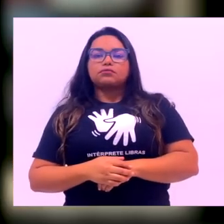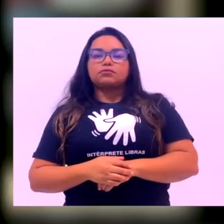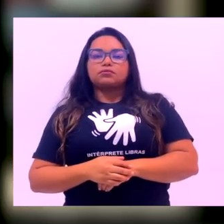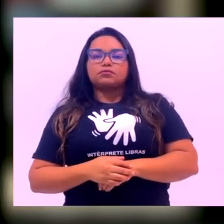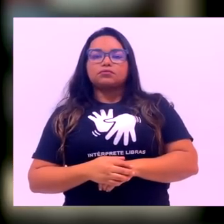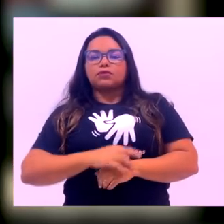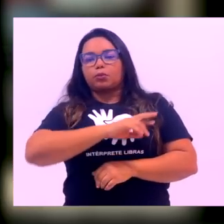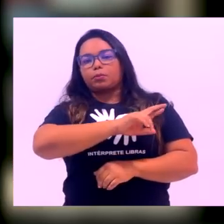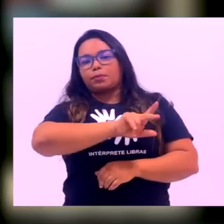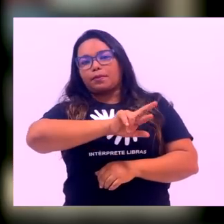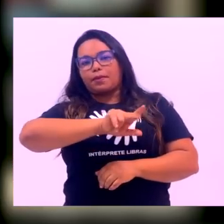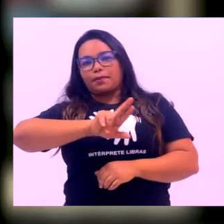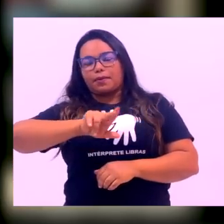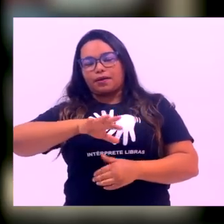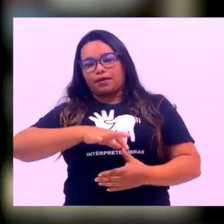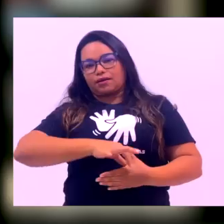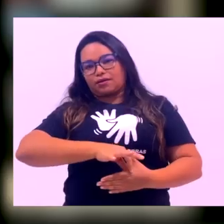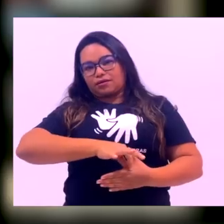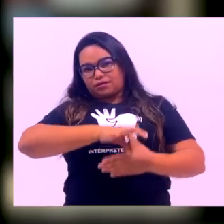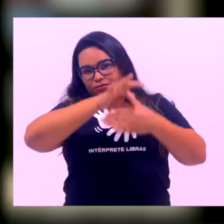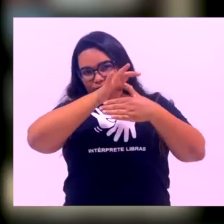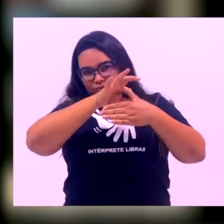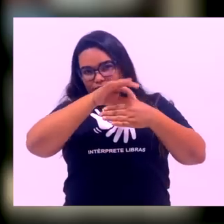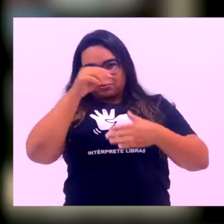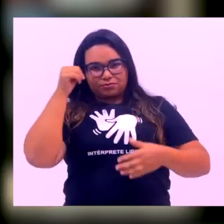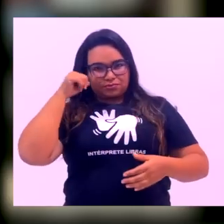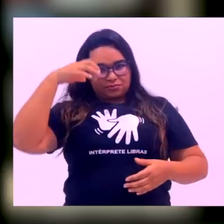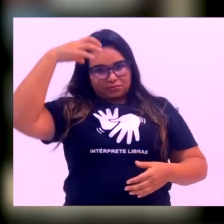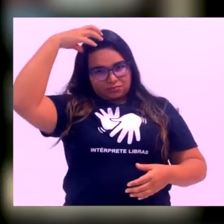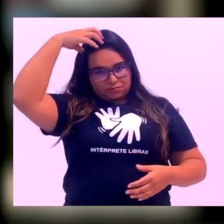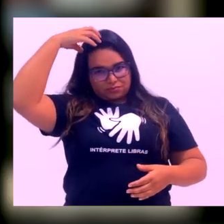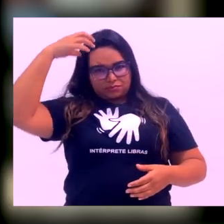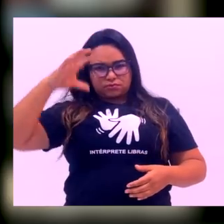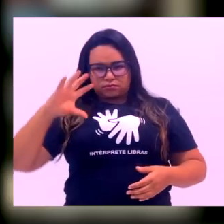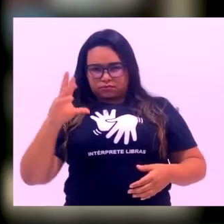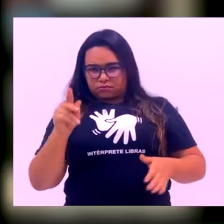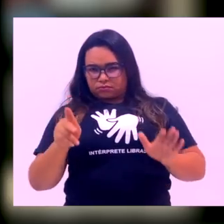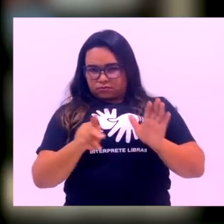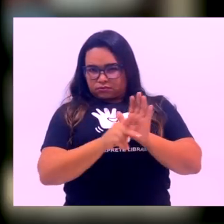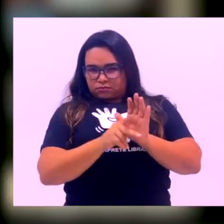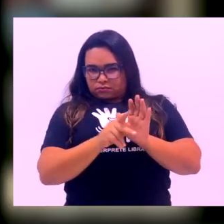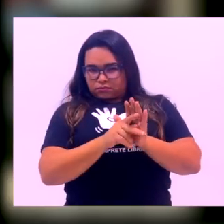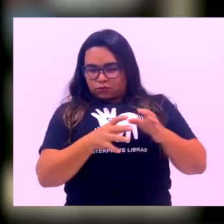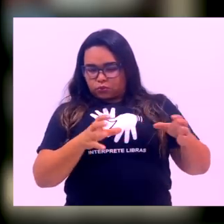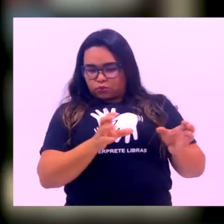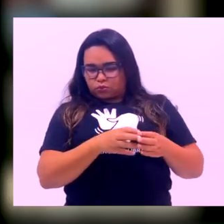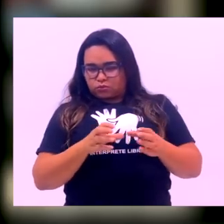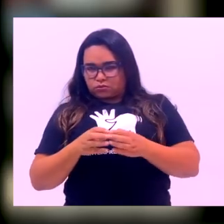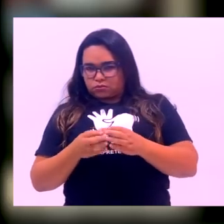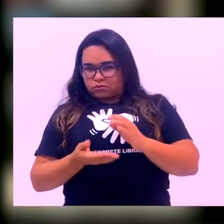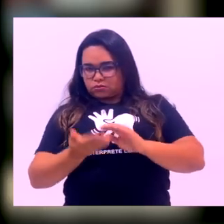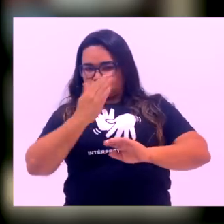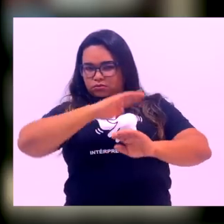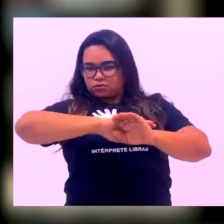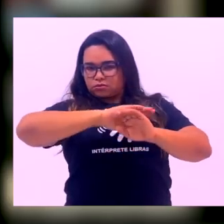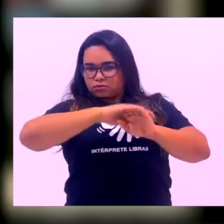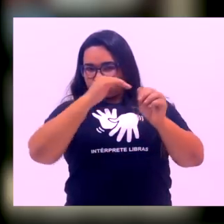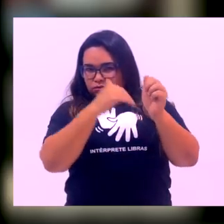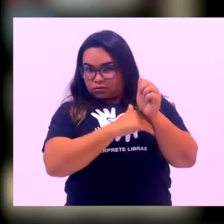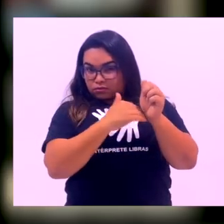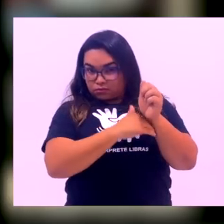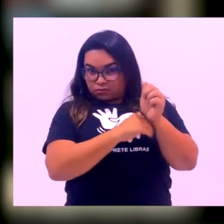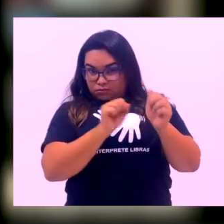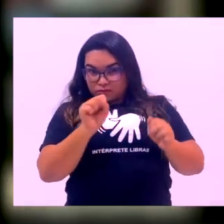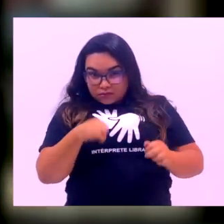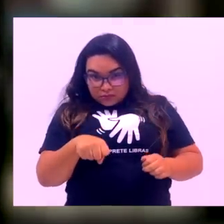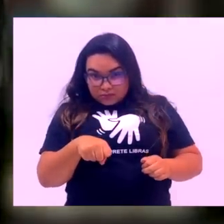Thatcher, a Khrushchev, Gorbachev e as rainhas, será que eles pertenciam a sociedades secretas?